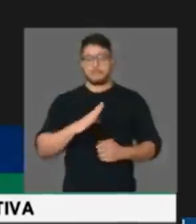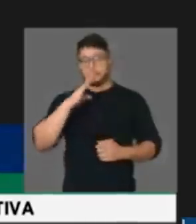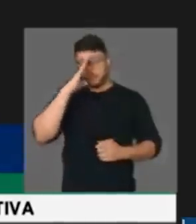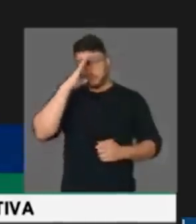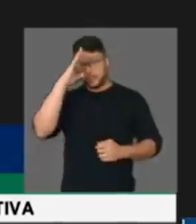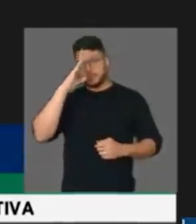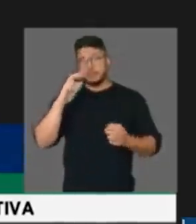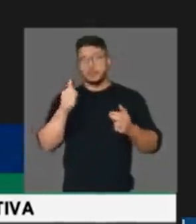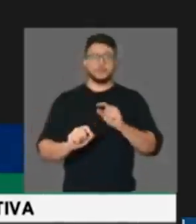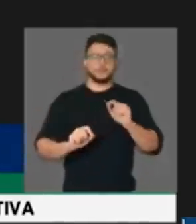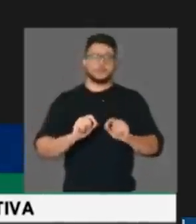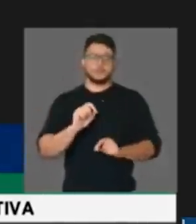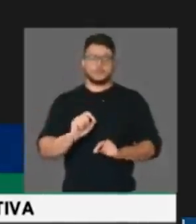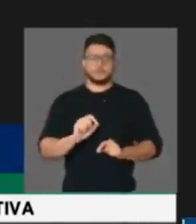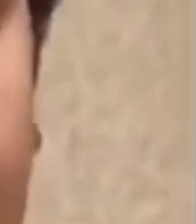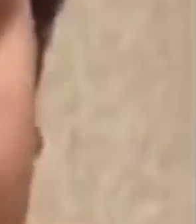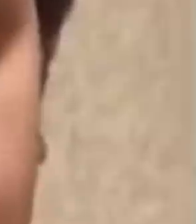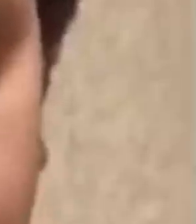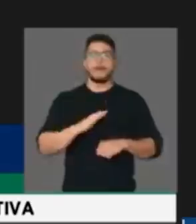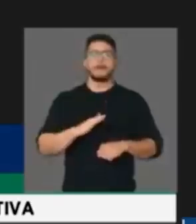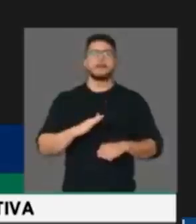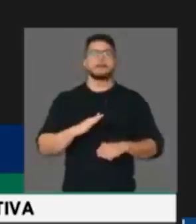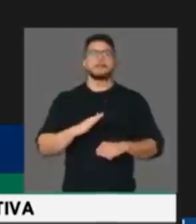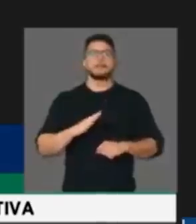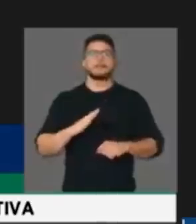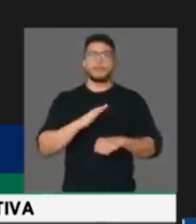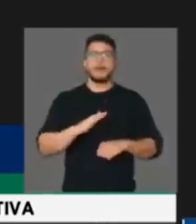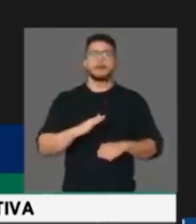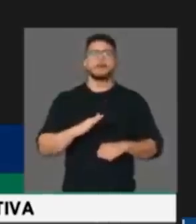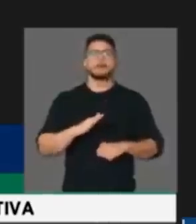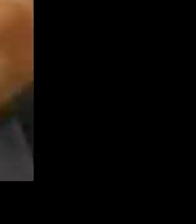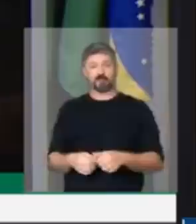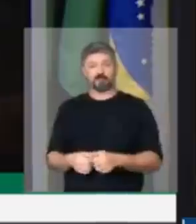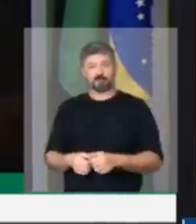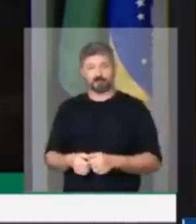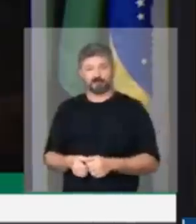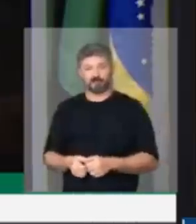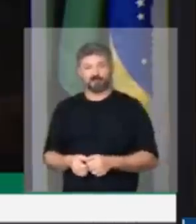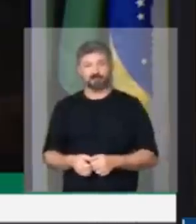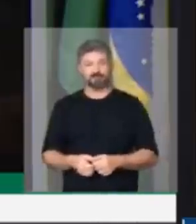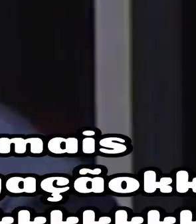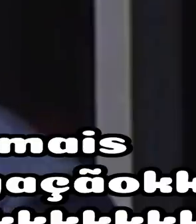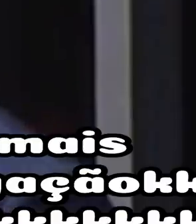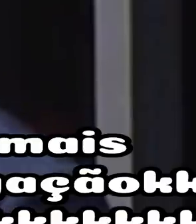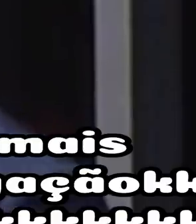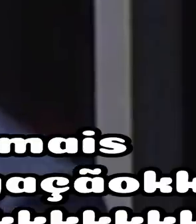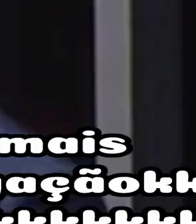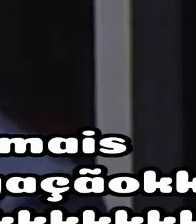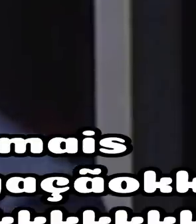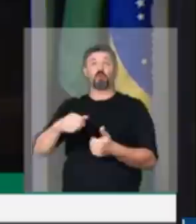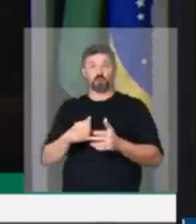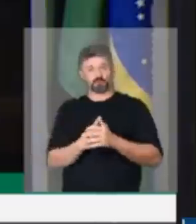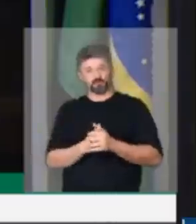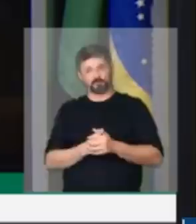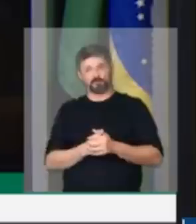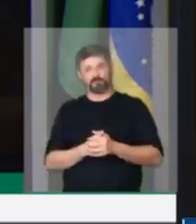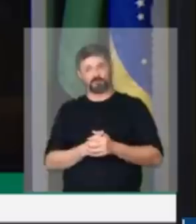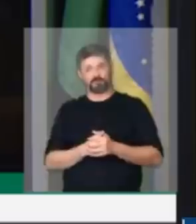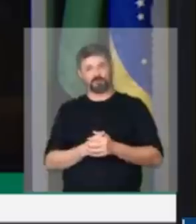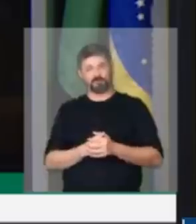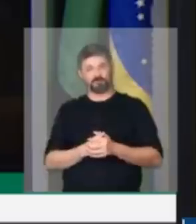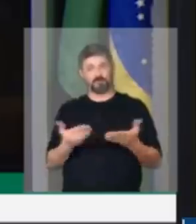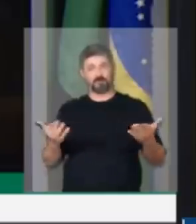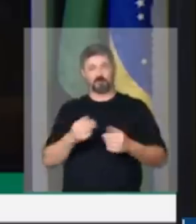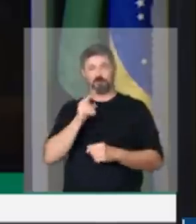grande tarefa que nós temos é conseguir trair pessoas com mais pessoas. Brasil, quarto país que mais vacina no mundo. Hoje eu assisti uma